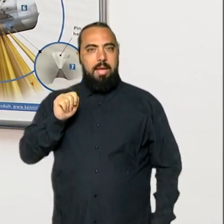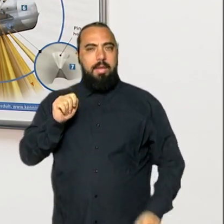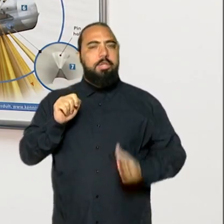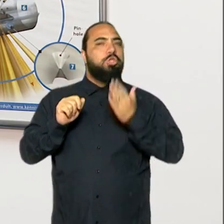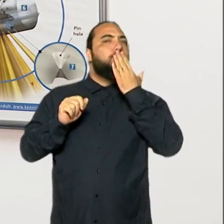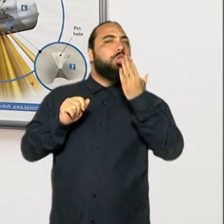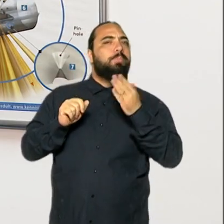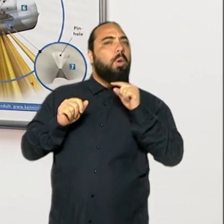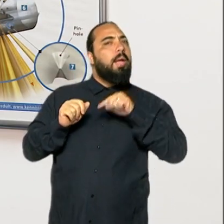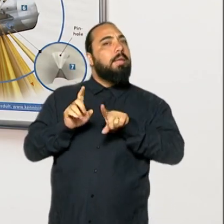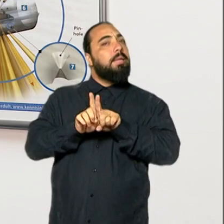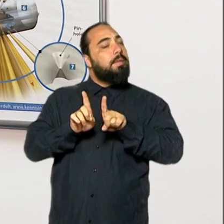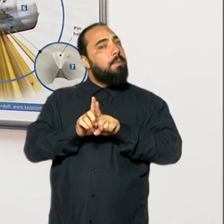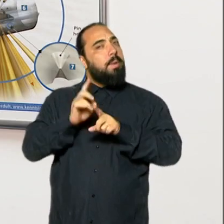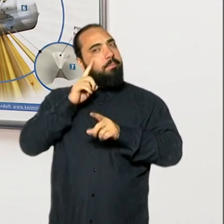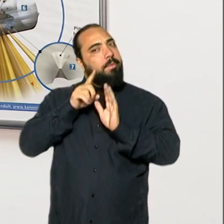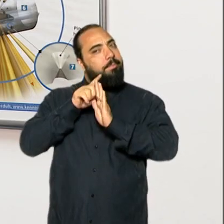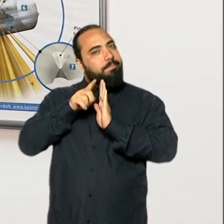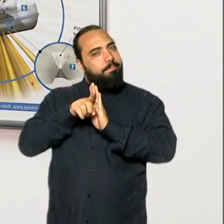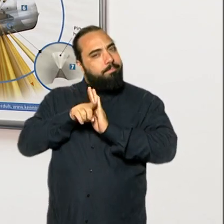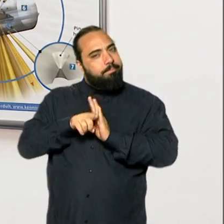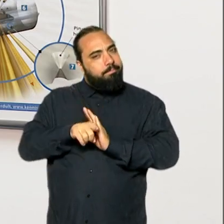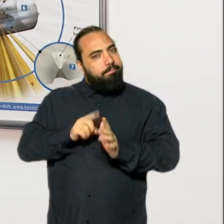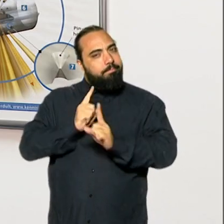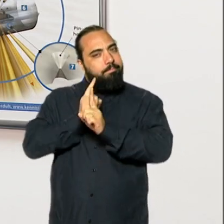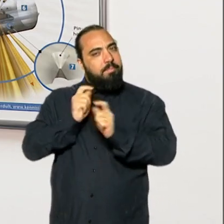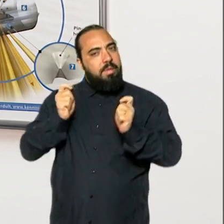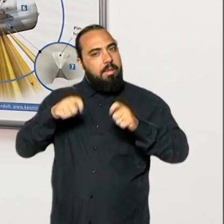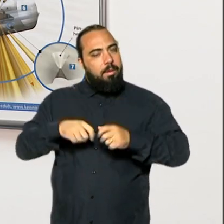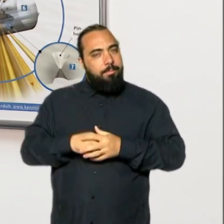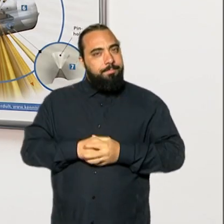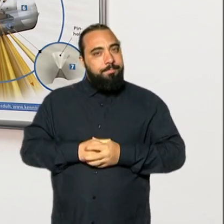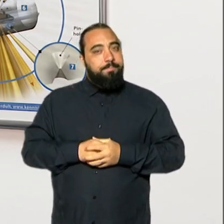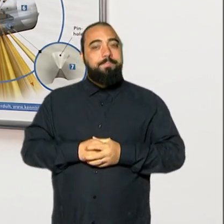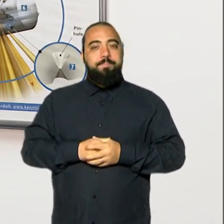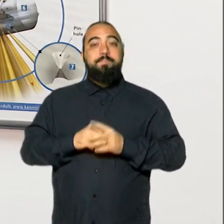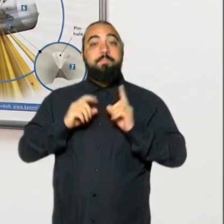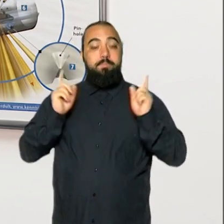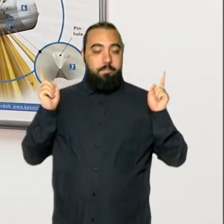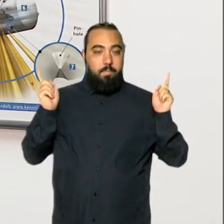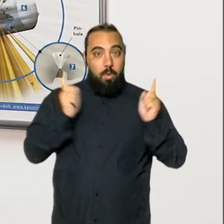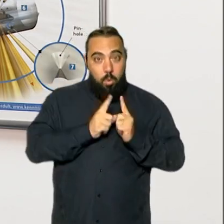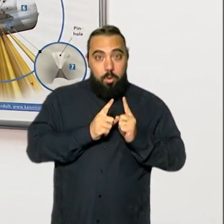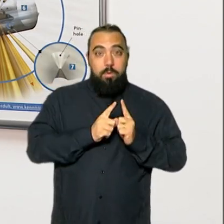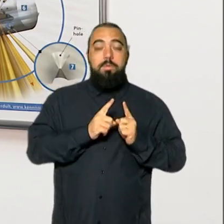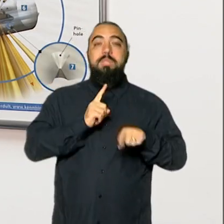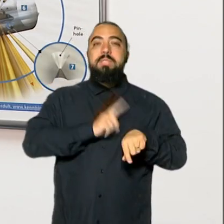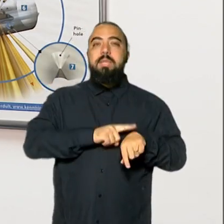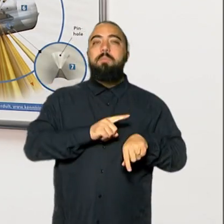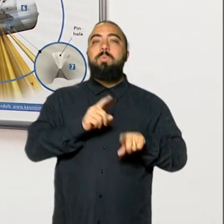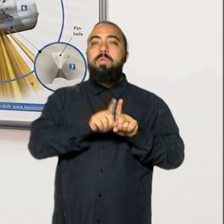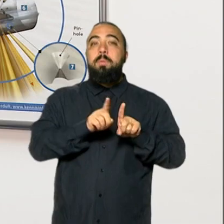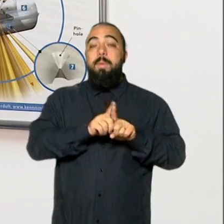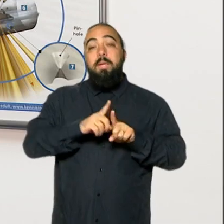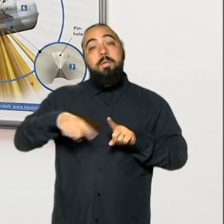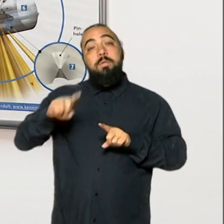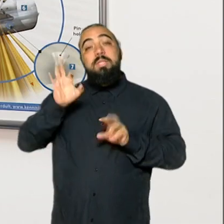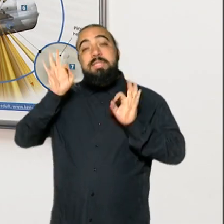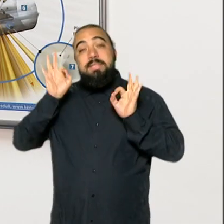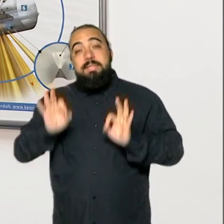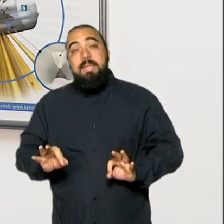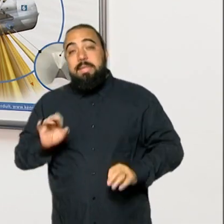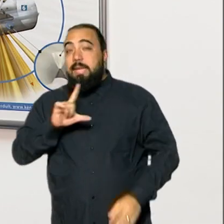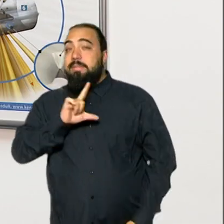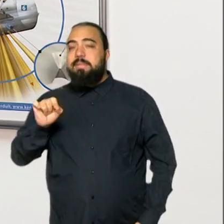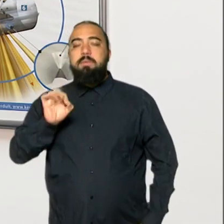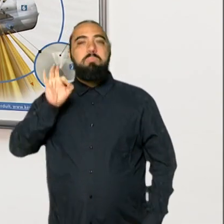esse radiofármaco se ligaria. Então, encurtaria e possibilitaria a gente ter certeza absoluta